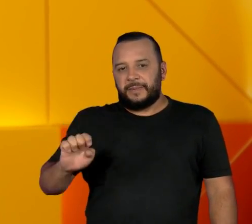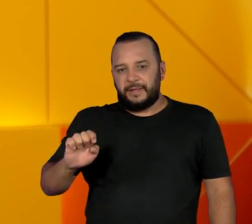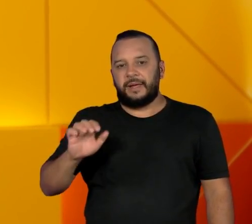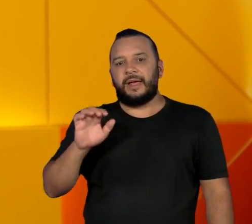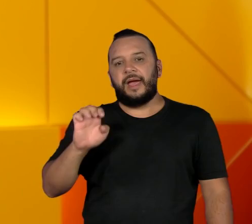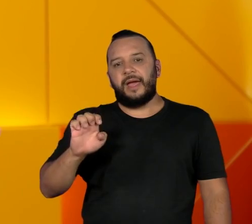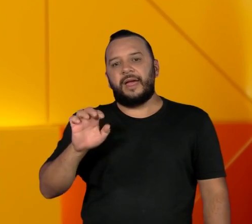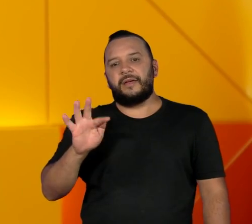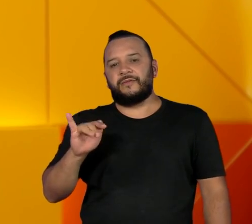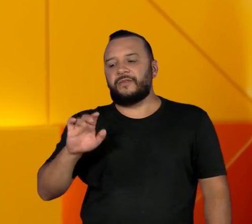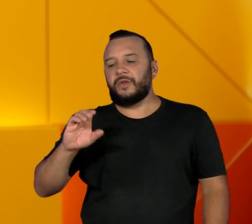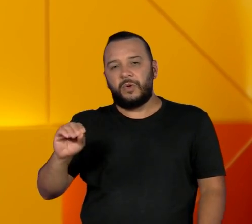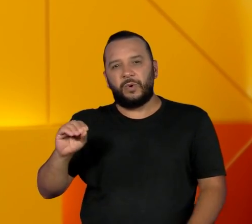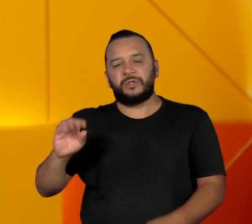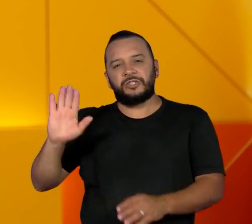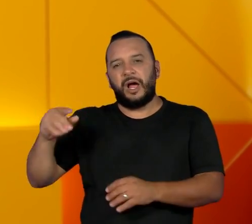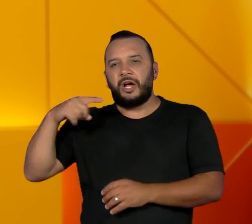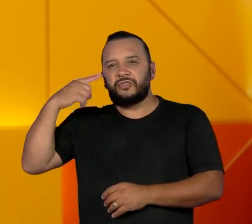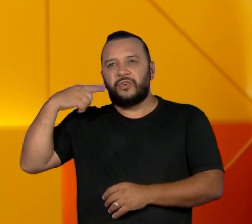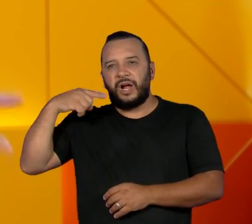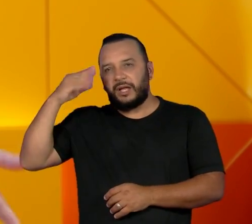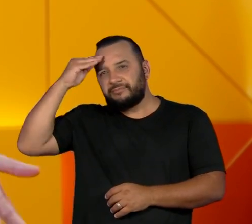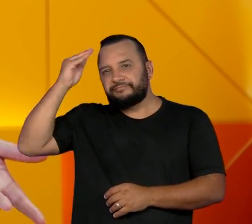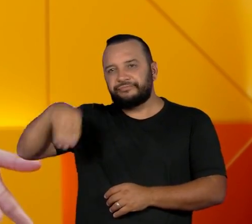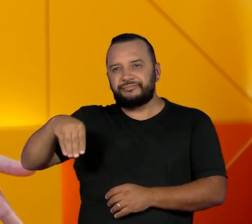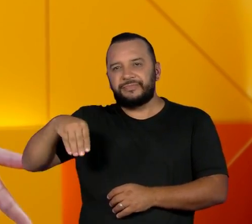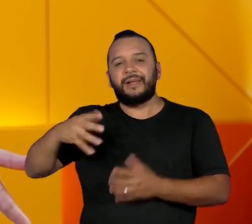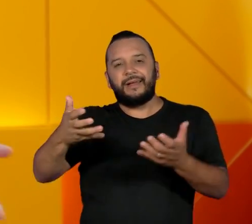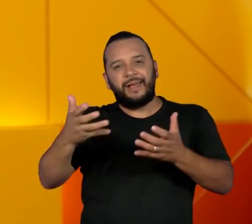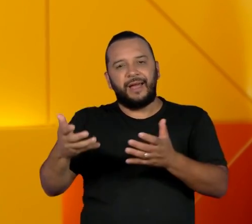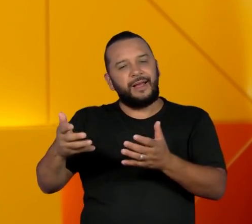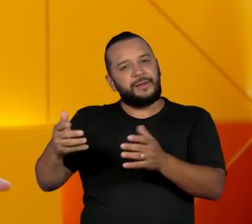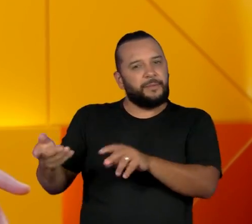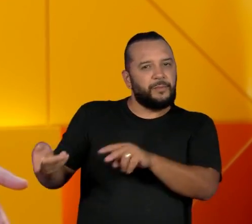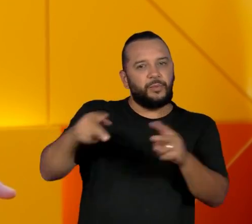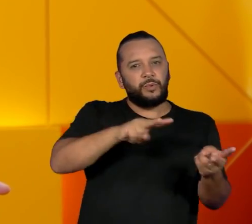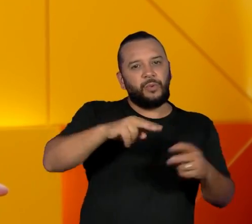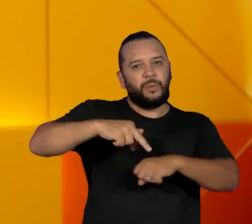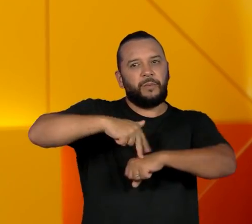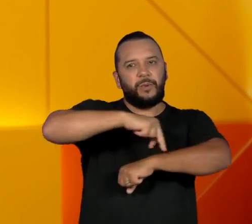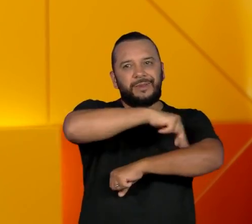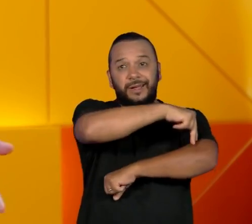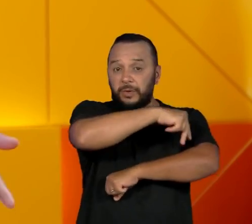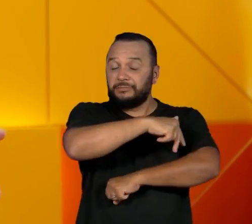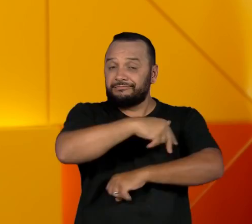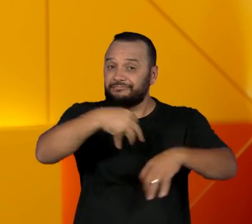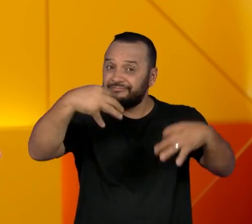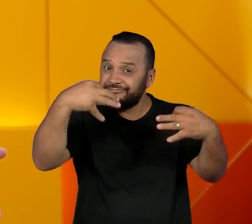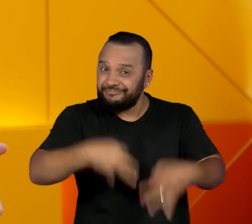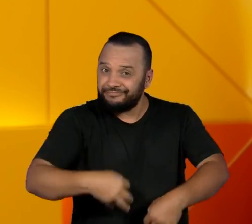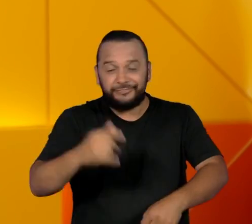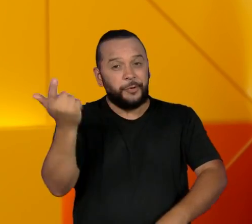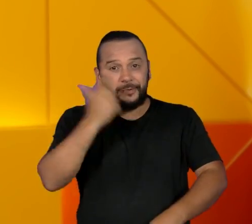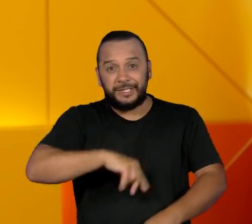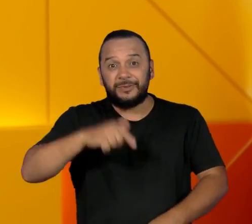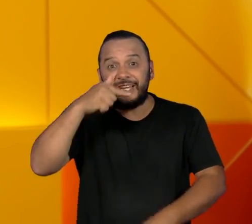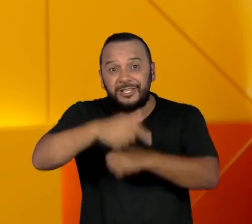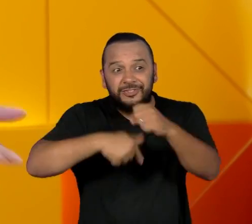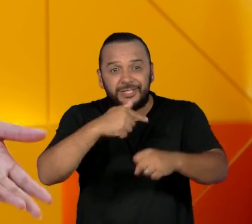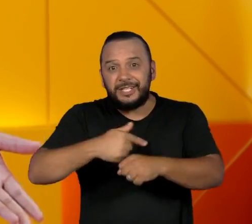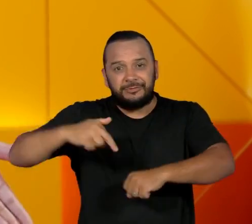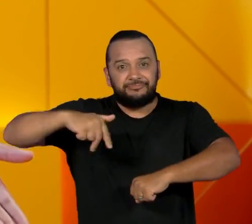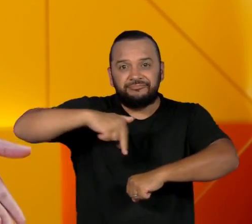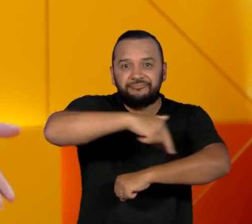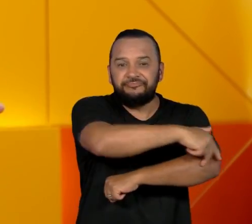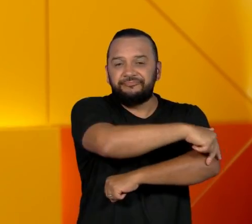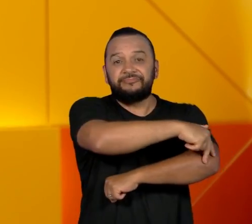direito para seguir o sonho de ser modelo. E deu certo, gente. Faz 7 anos que ele está desfilando pelas passarelas e vem conquistando